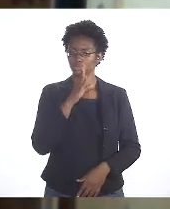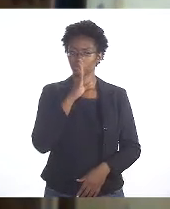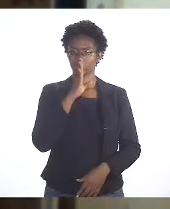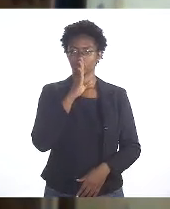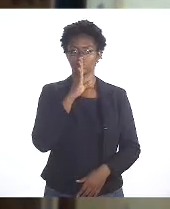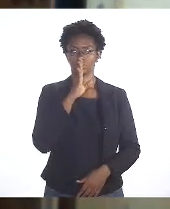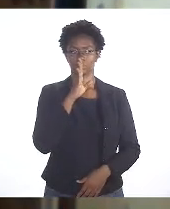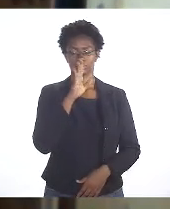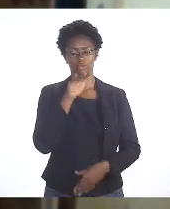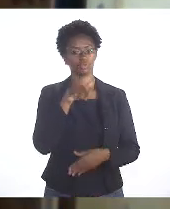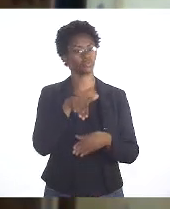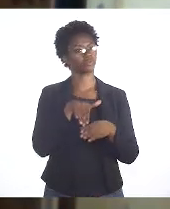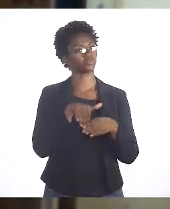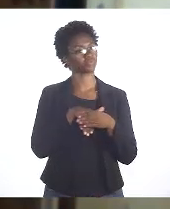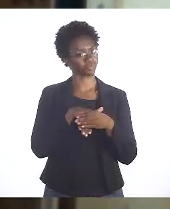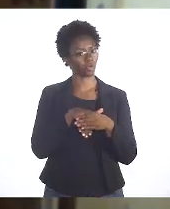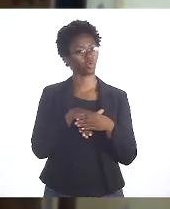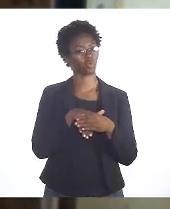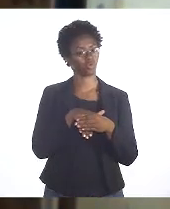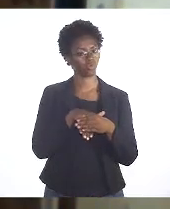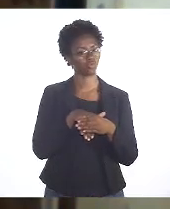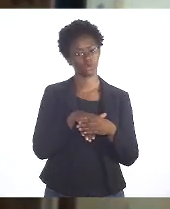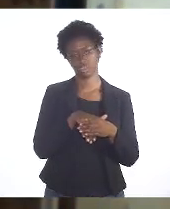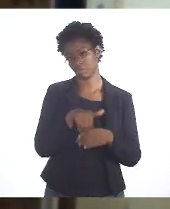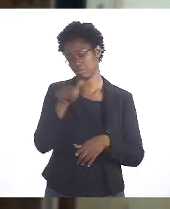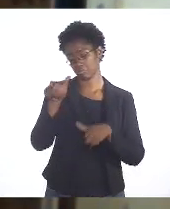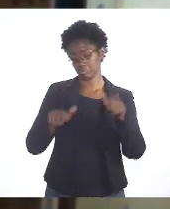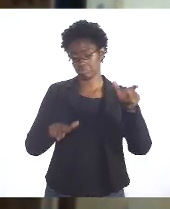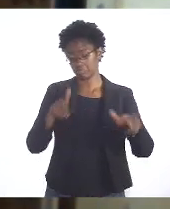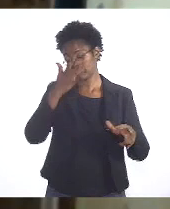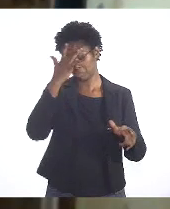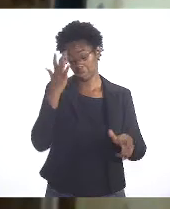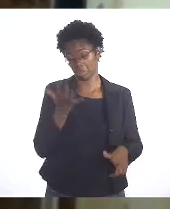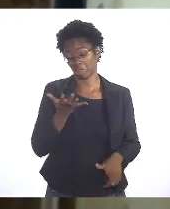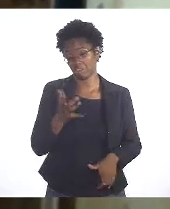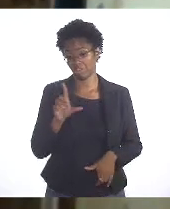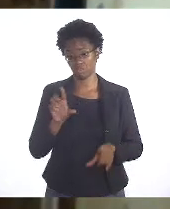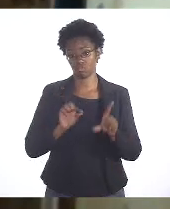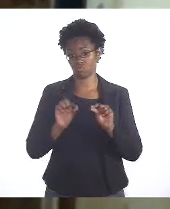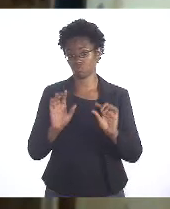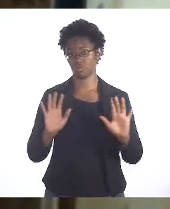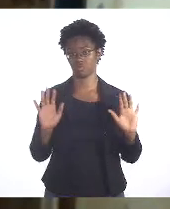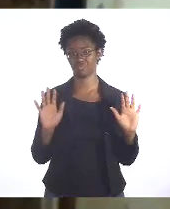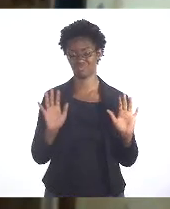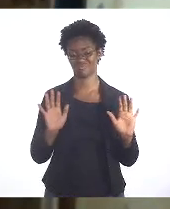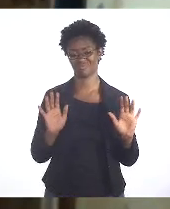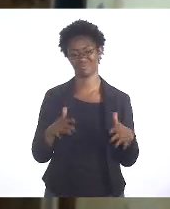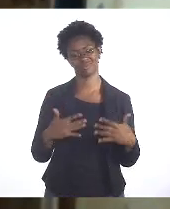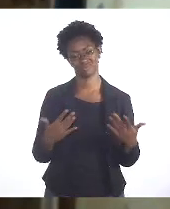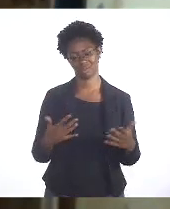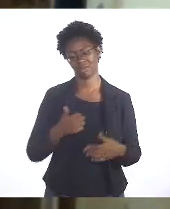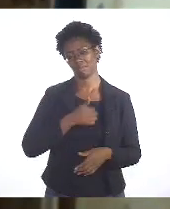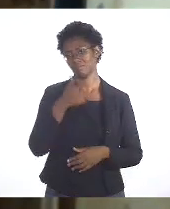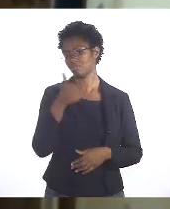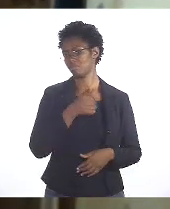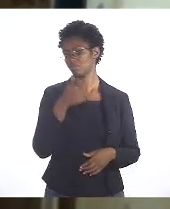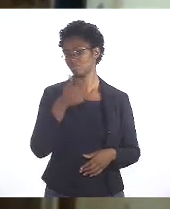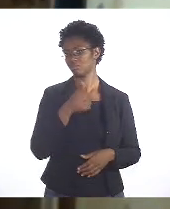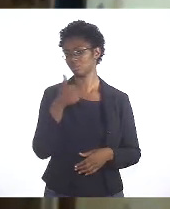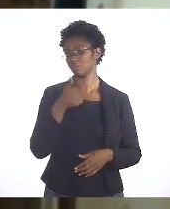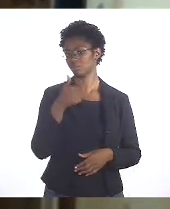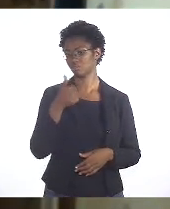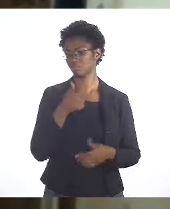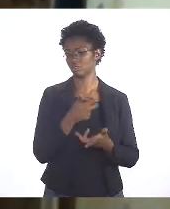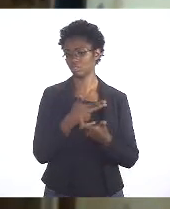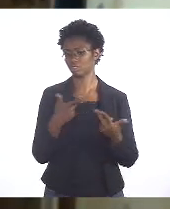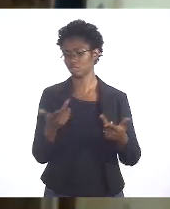silenciosamente votarem em quem quiser. Então, era essa a primeira questão